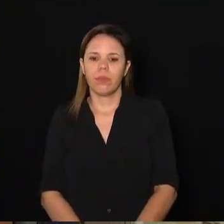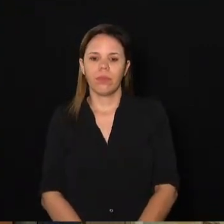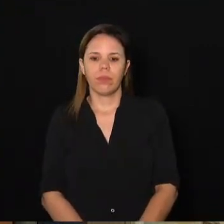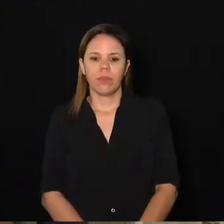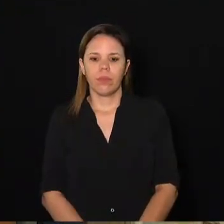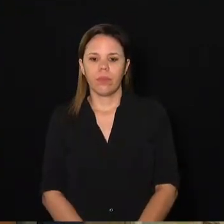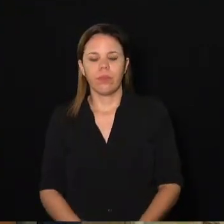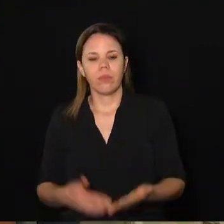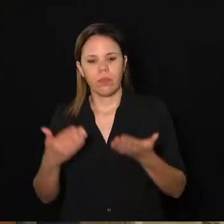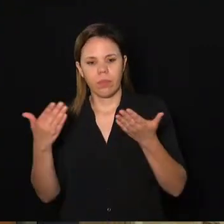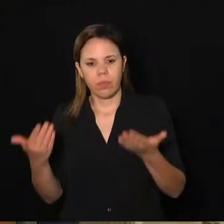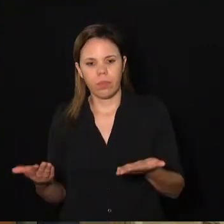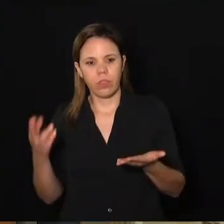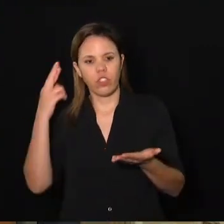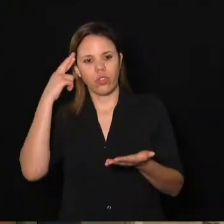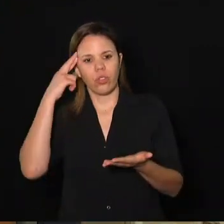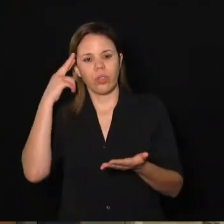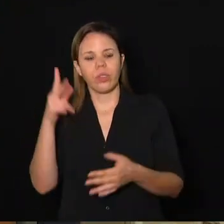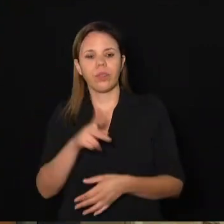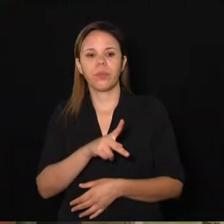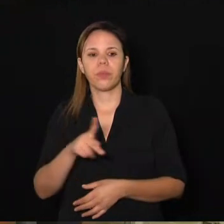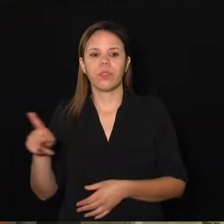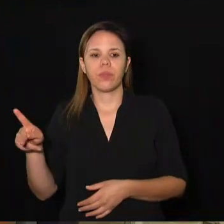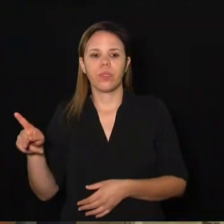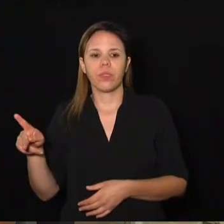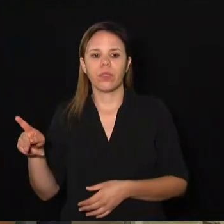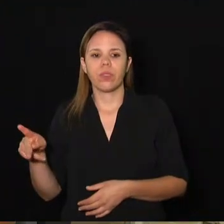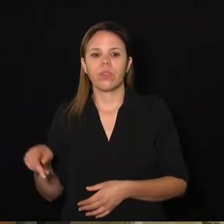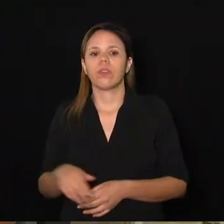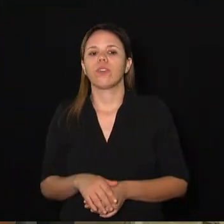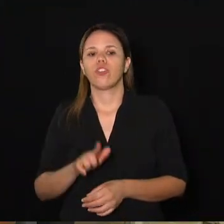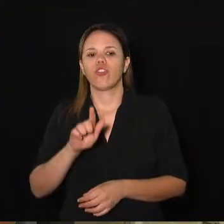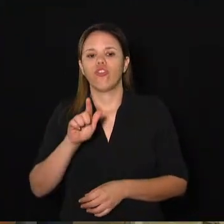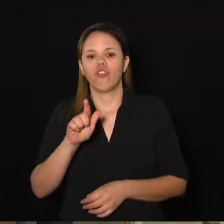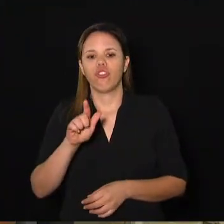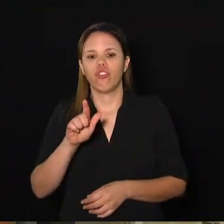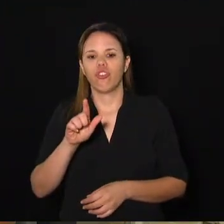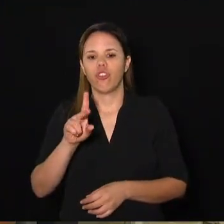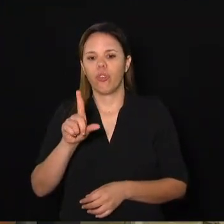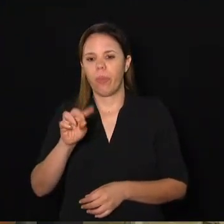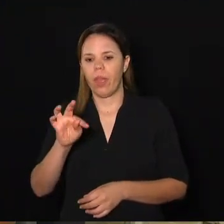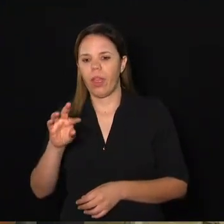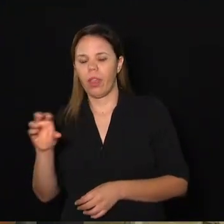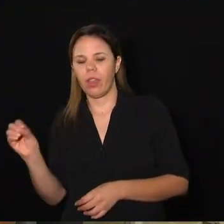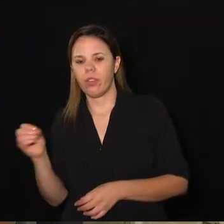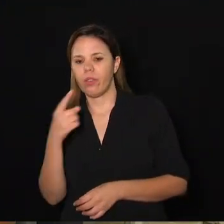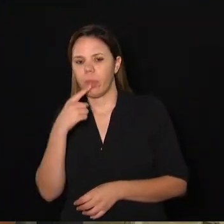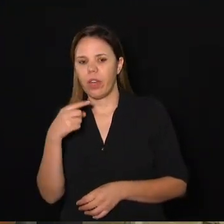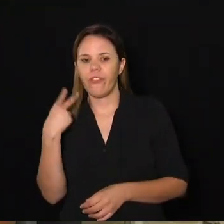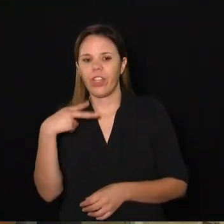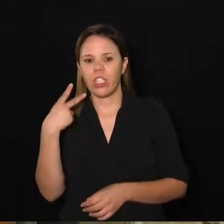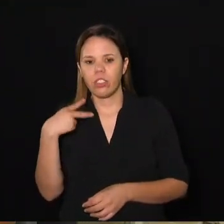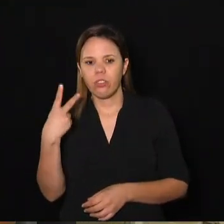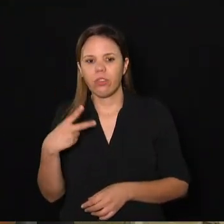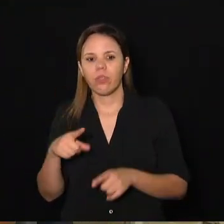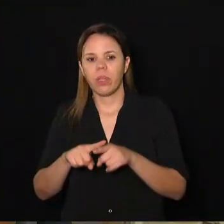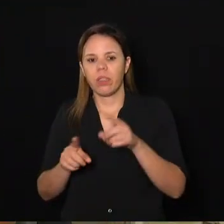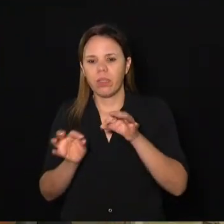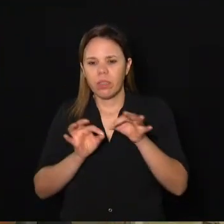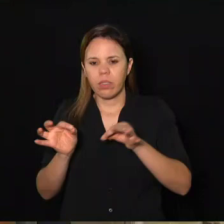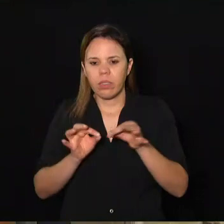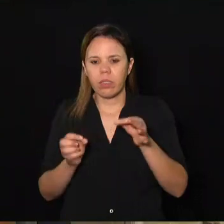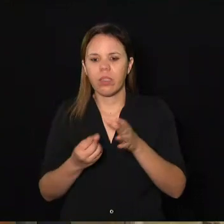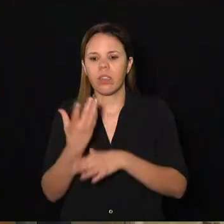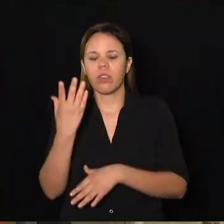excelentíssimo presidente Gilberto Vermelho excelentíssimo senhor vereador criador do projeto de lei